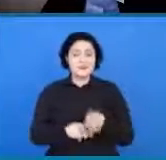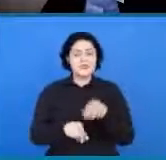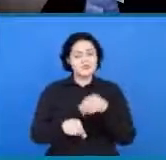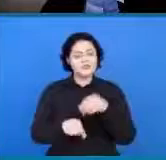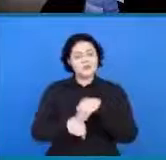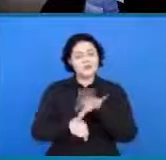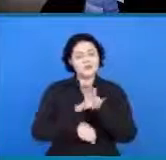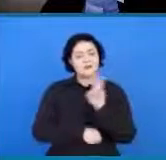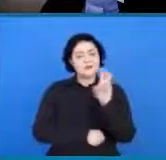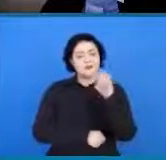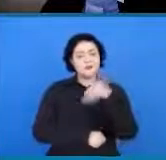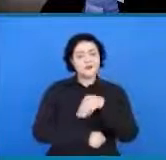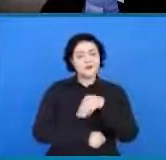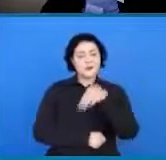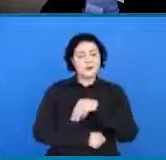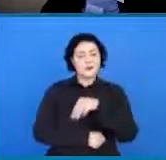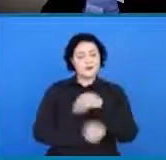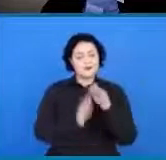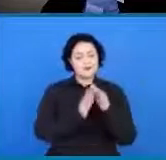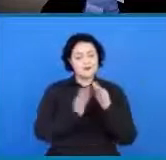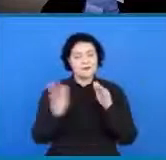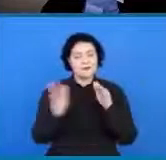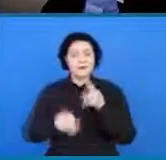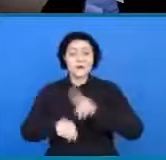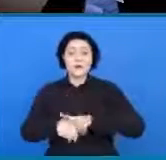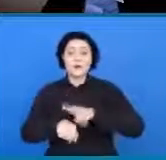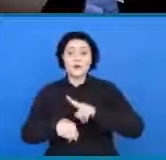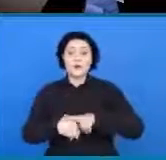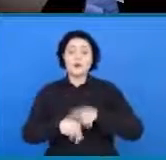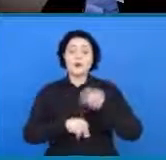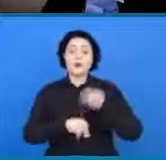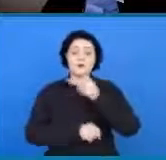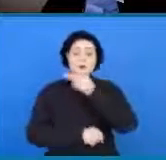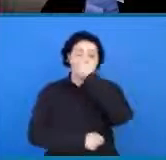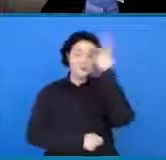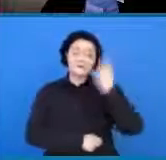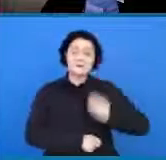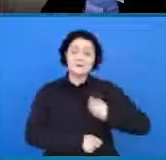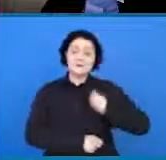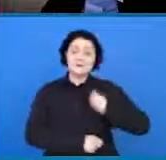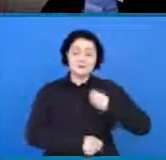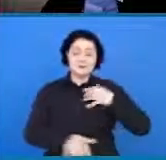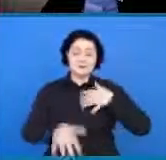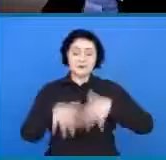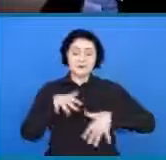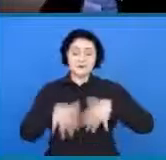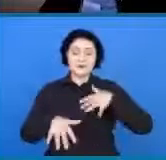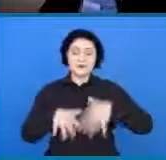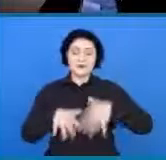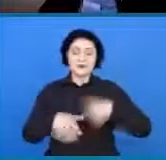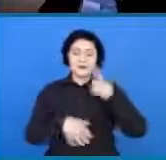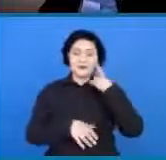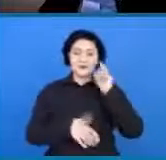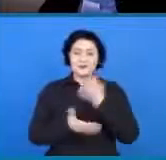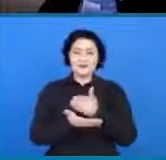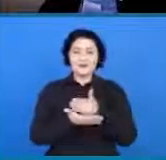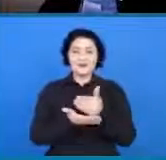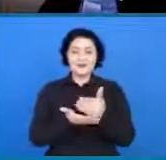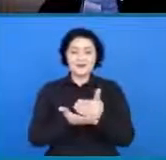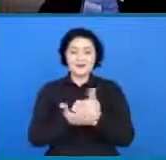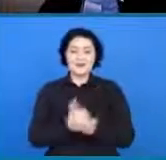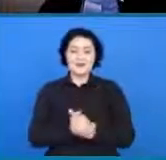sugestão foi de cinco minutos de duração e em horário em que as pessoas estivessem se movimentando para o dia